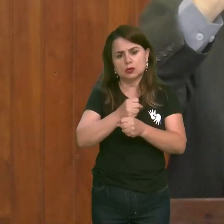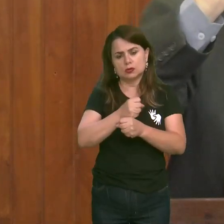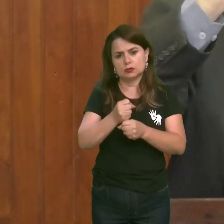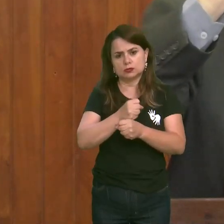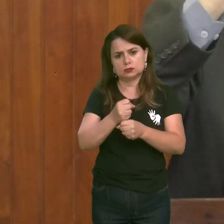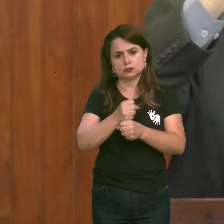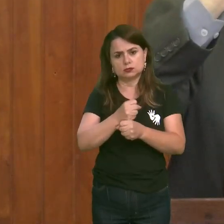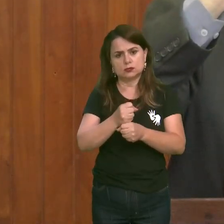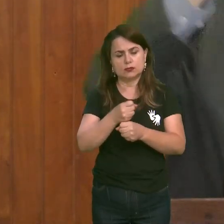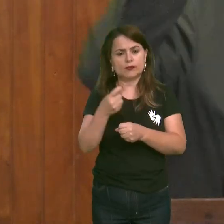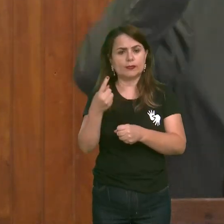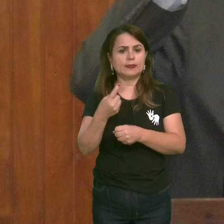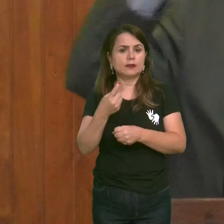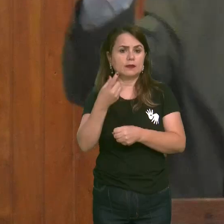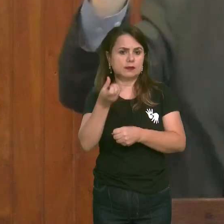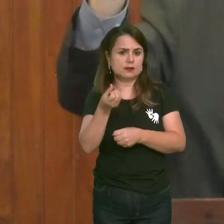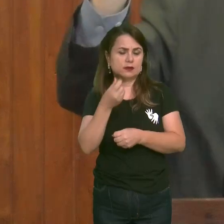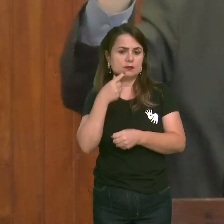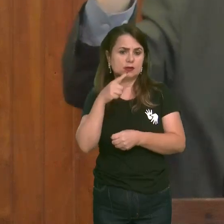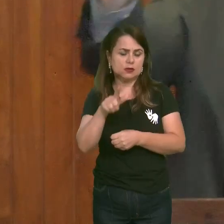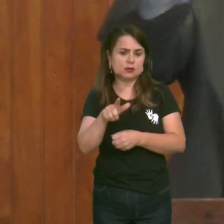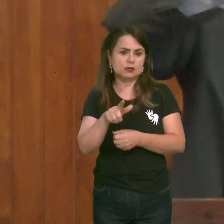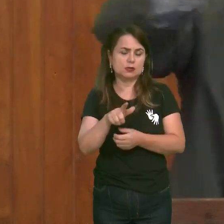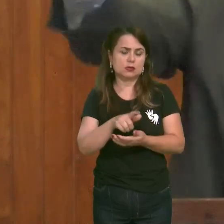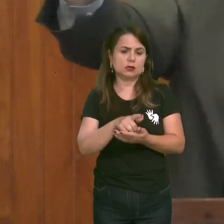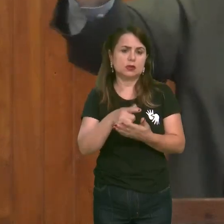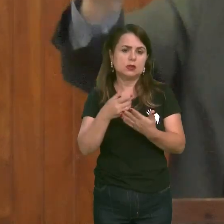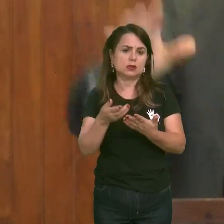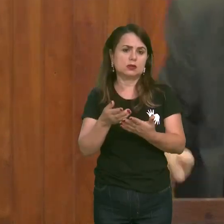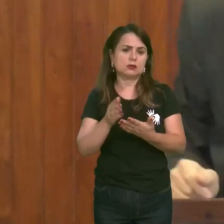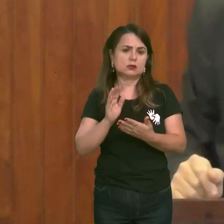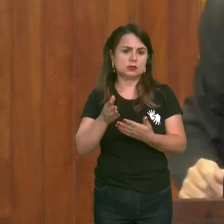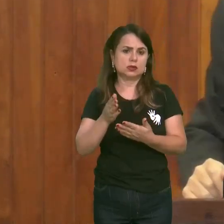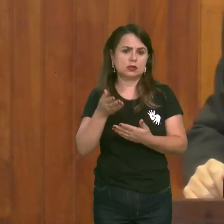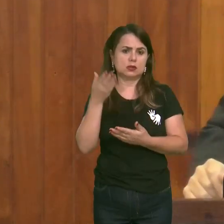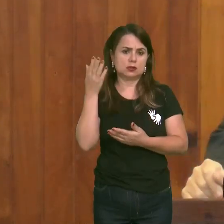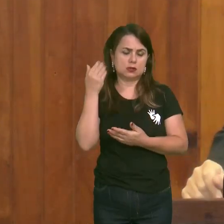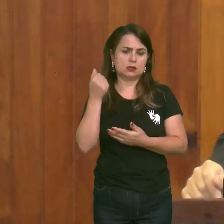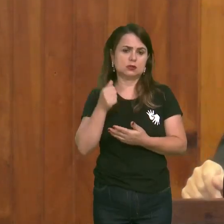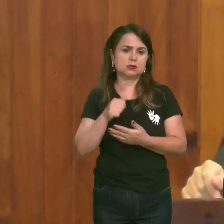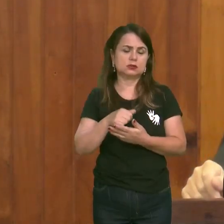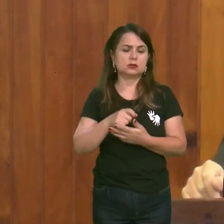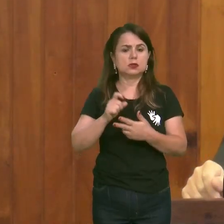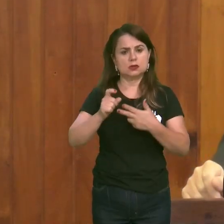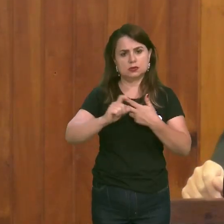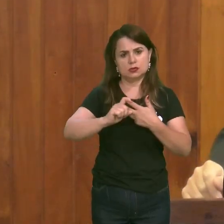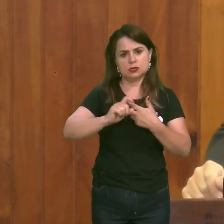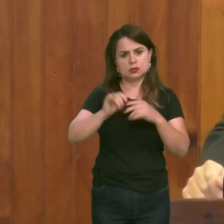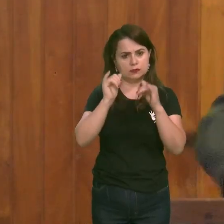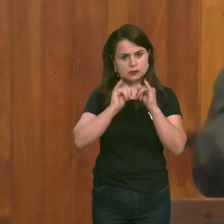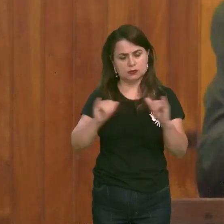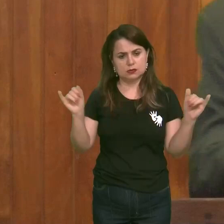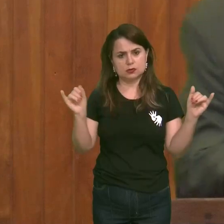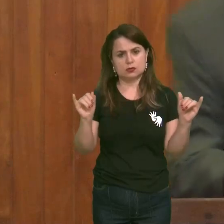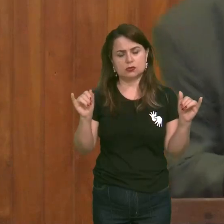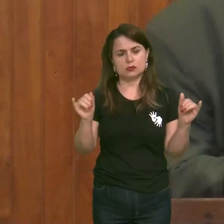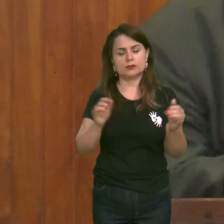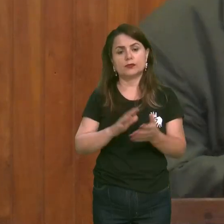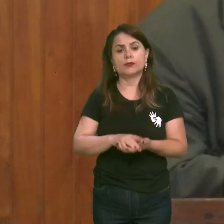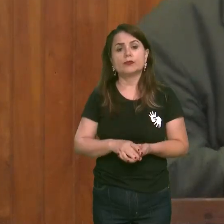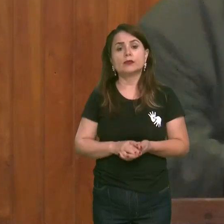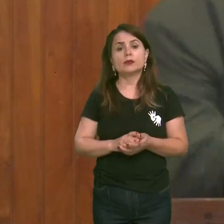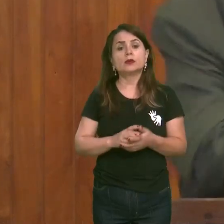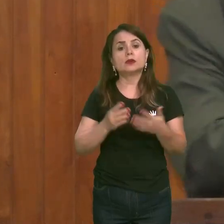público se isso já está acontecendo como temos visto aí nas propagandas do Poder Executivo a minha